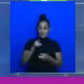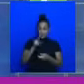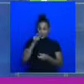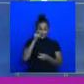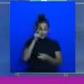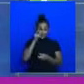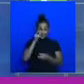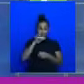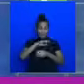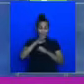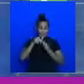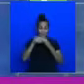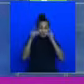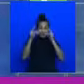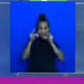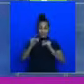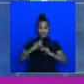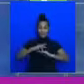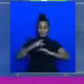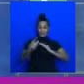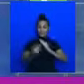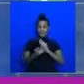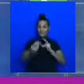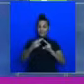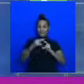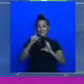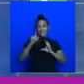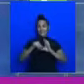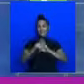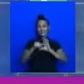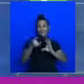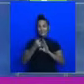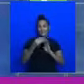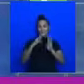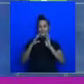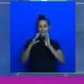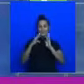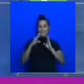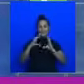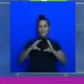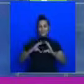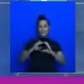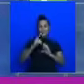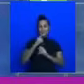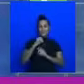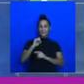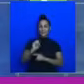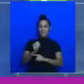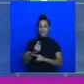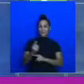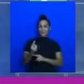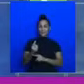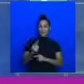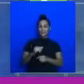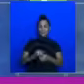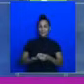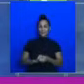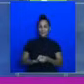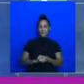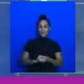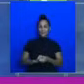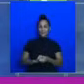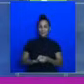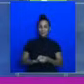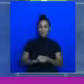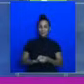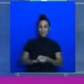Você de olho em cada detalhe por meio dos perfis da Caixa e da Rede TV no YouTube e no Facebook. Bola vermelha, 01.